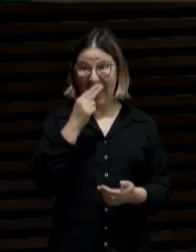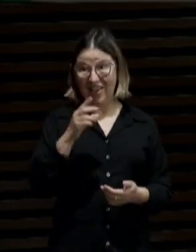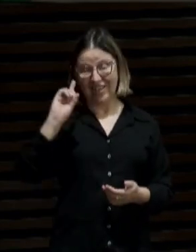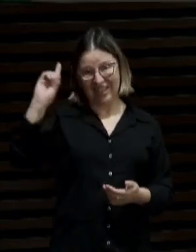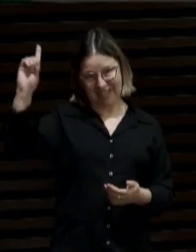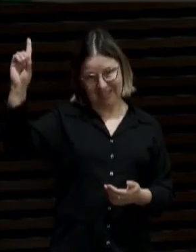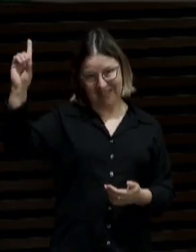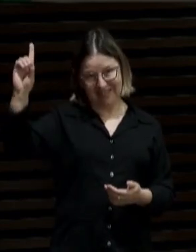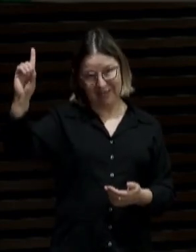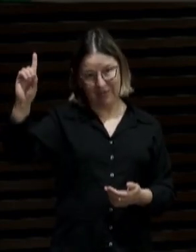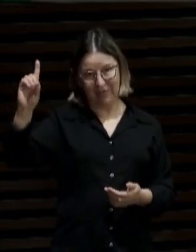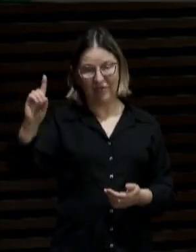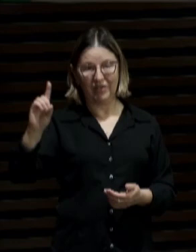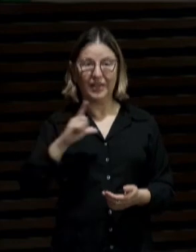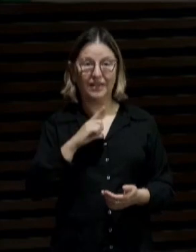os merecedores.